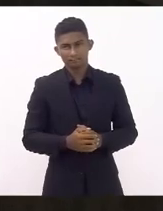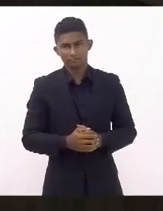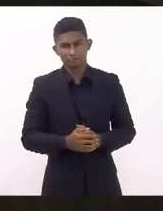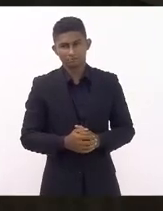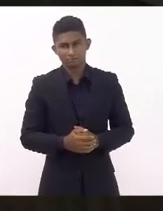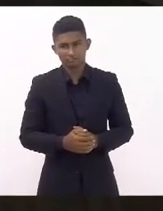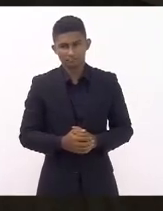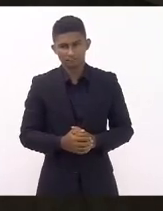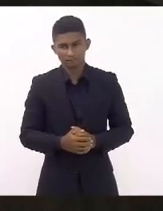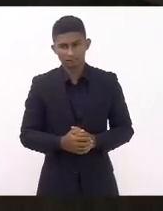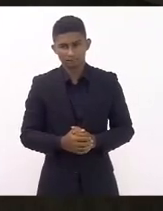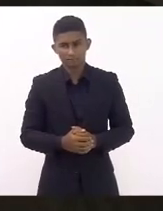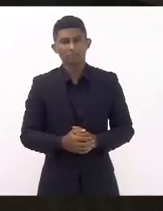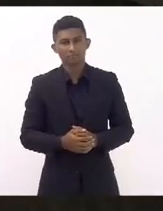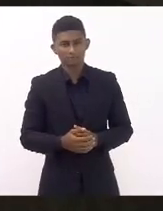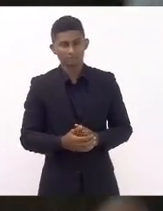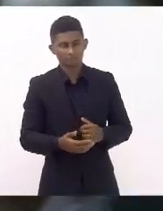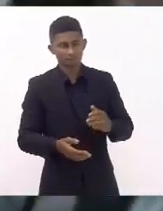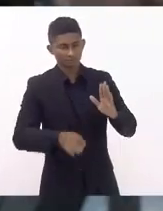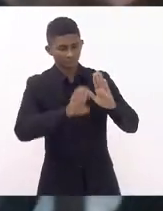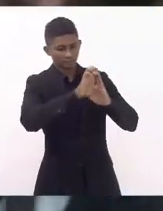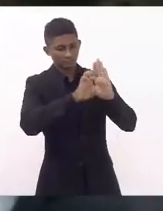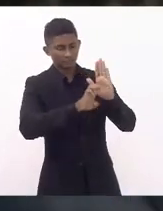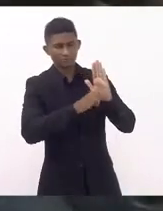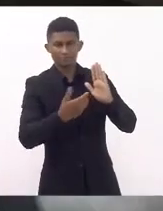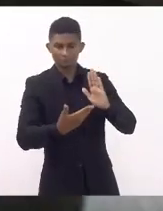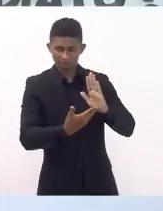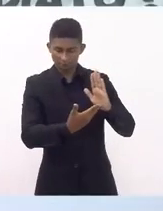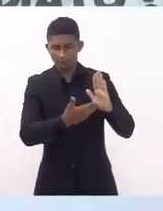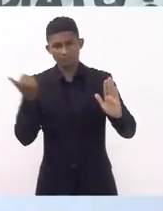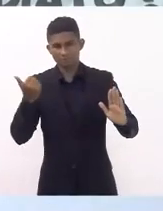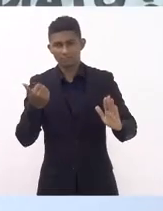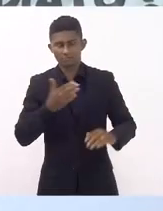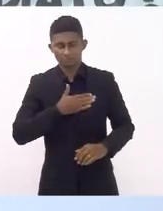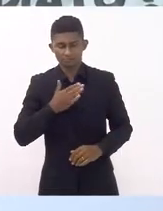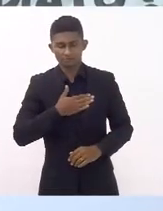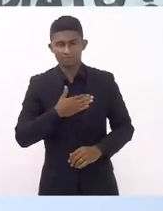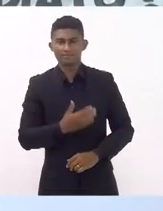estou retirando a minha emenda, senhora presidente.